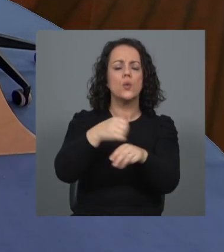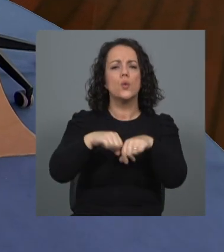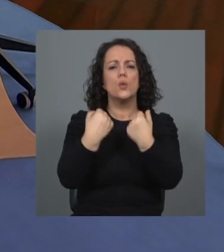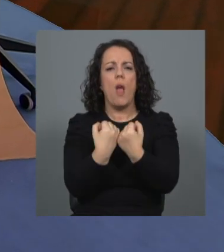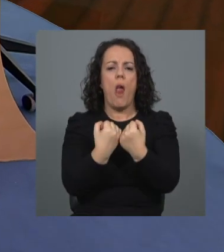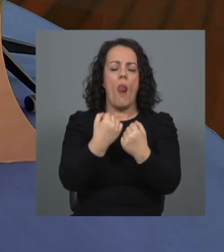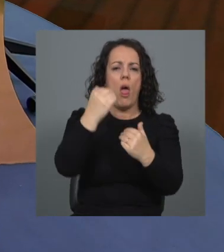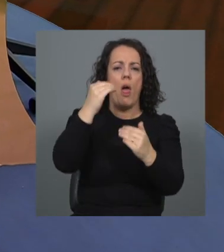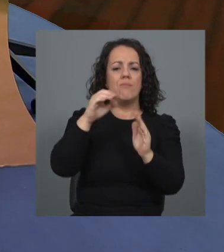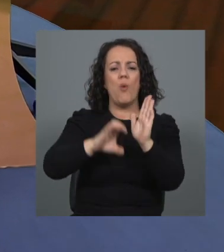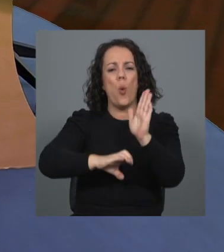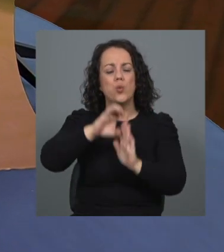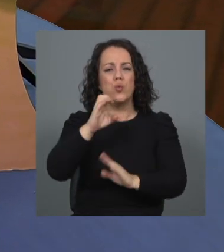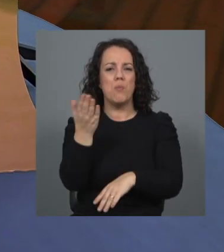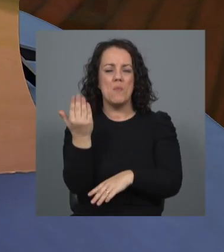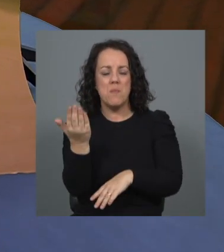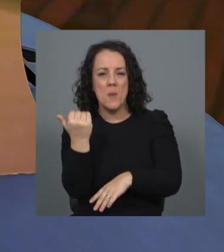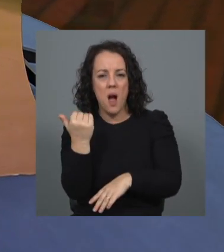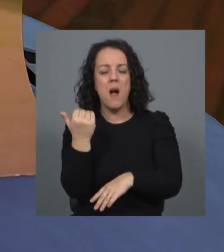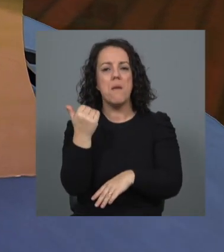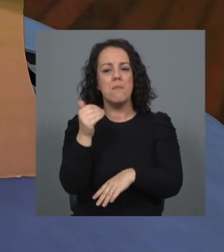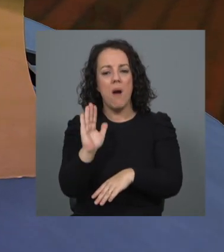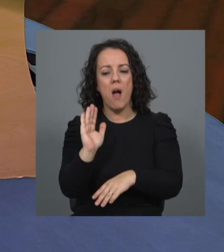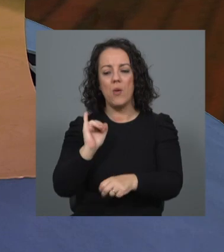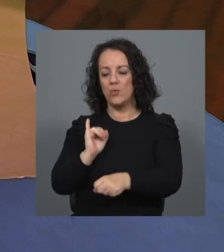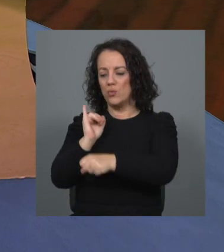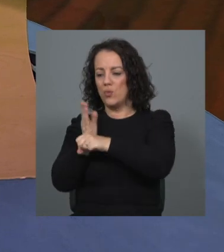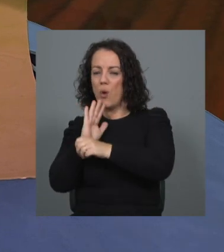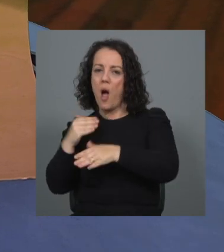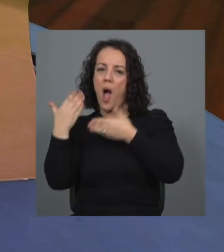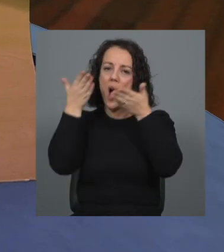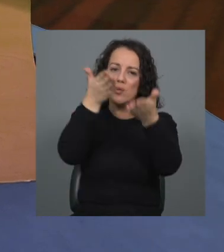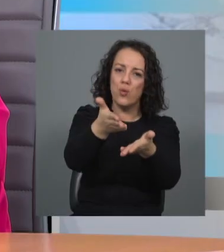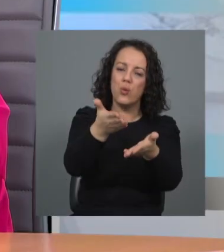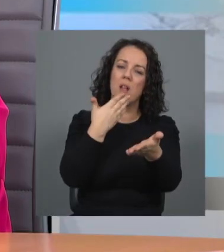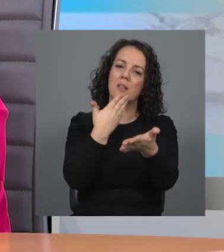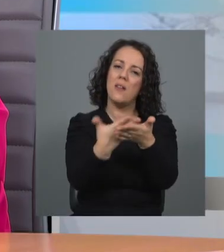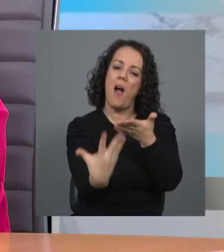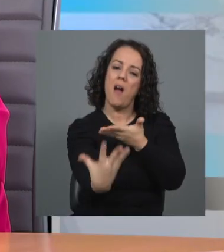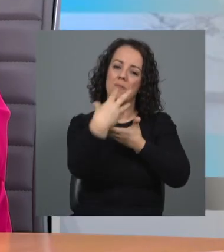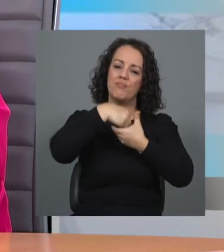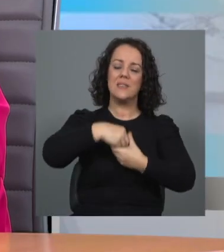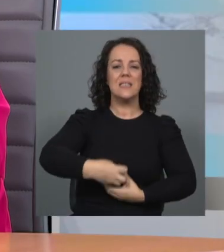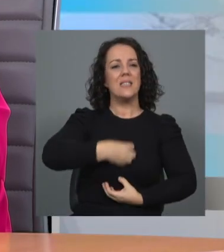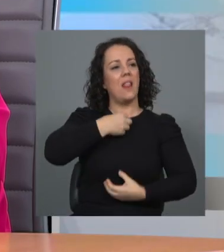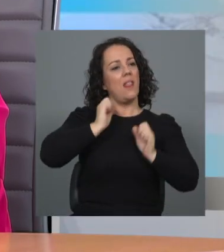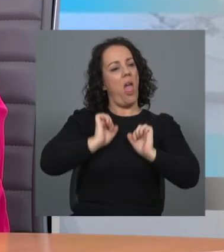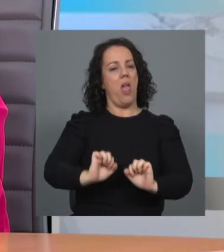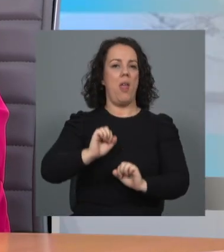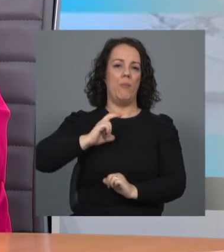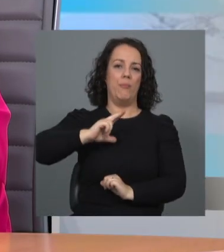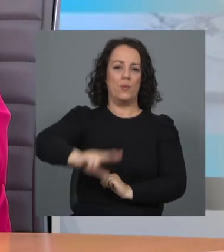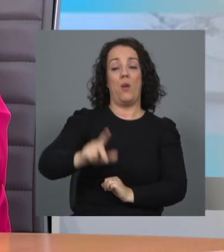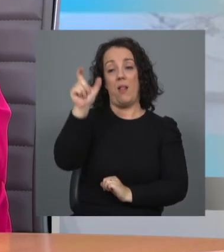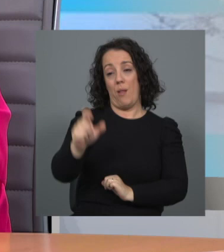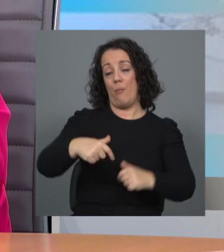desfavorecidos, e os ajudem a sentirem-se mais parte deste Portugal, que deve ser, como ele